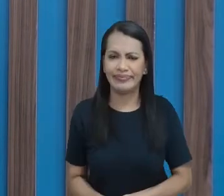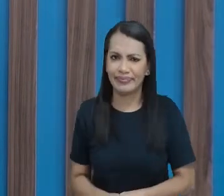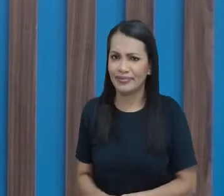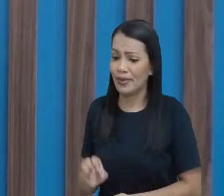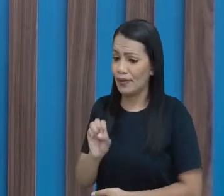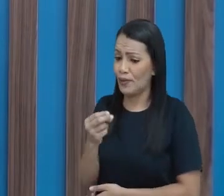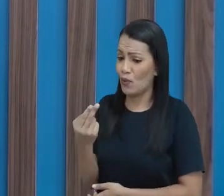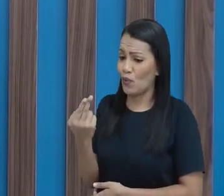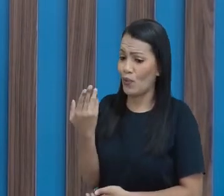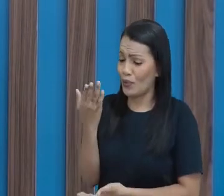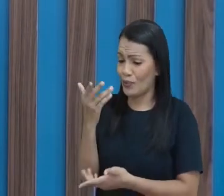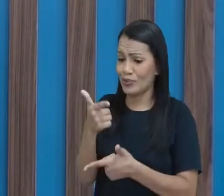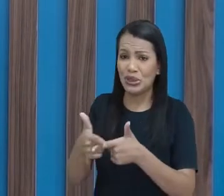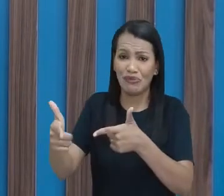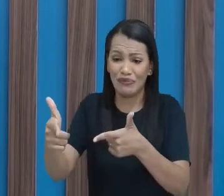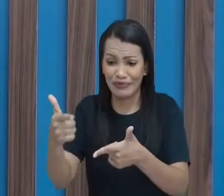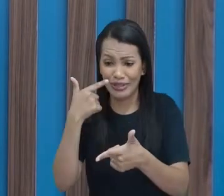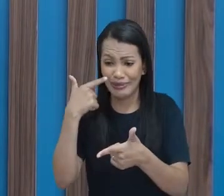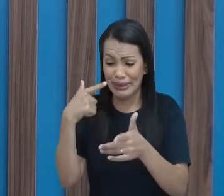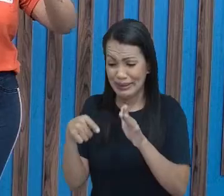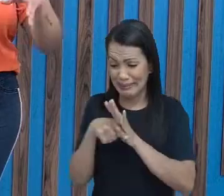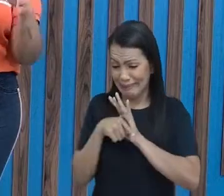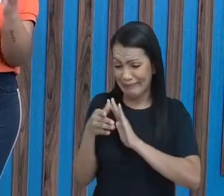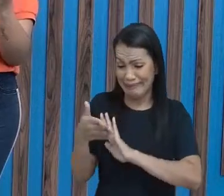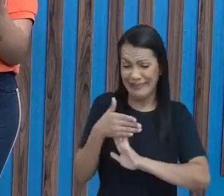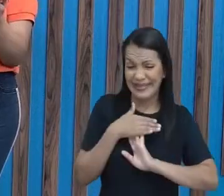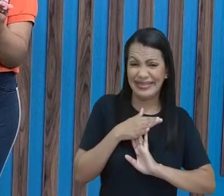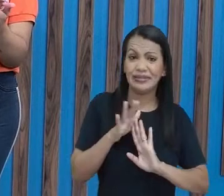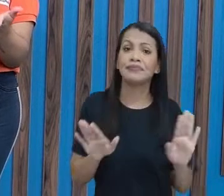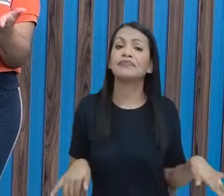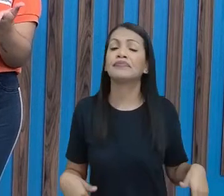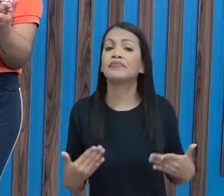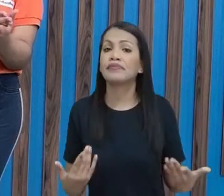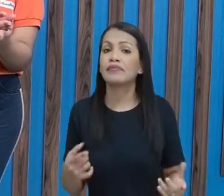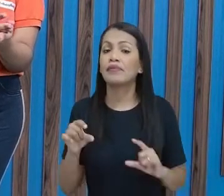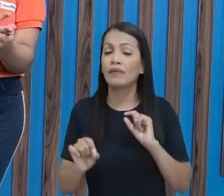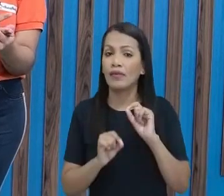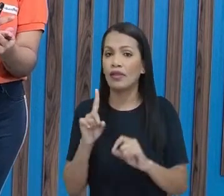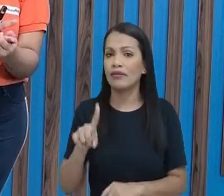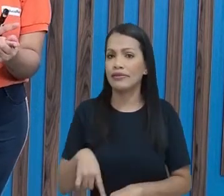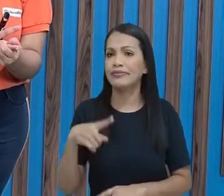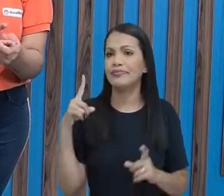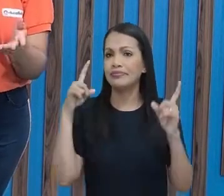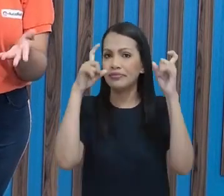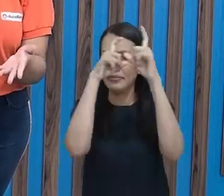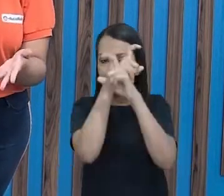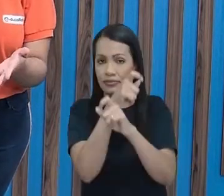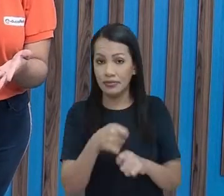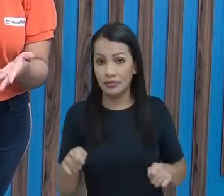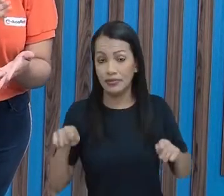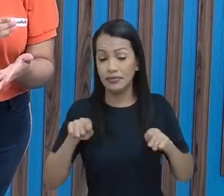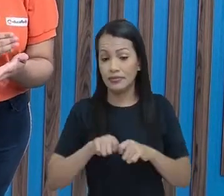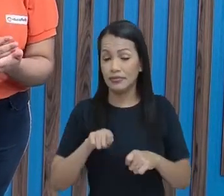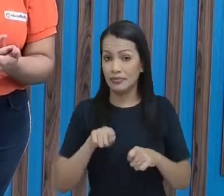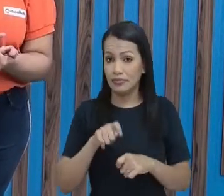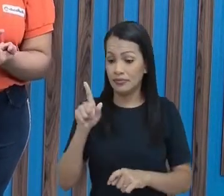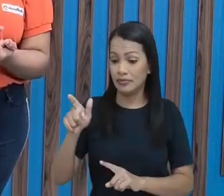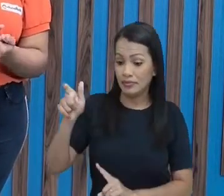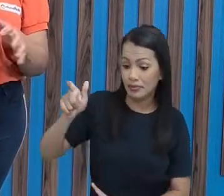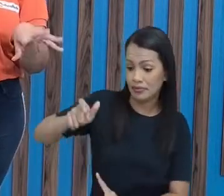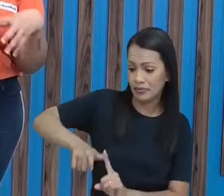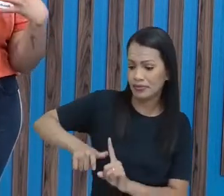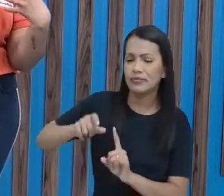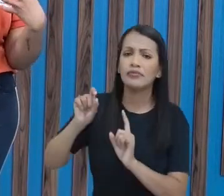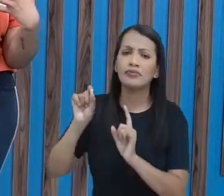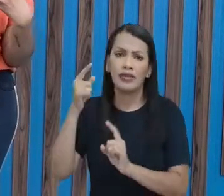ou subtrai. ou subtrai, né? E aí, esse trabalho é bastante difícil de fazer, mas a personagem ela é muito perspicaz,